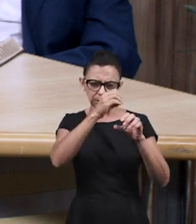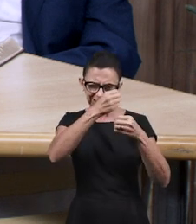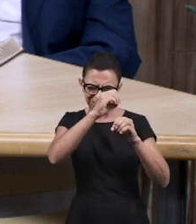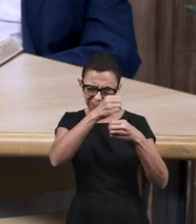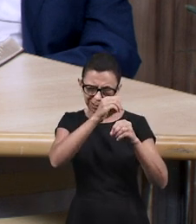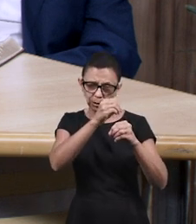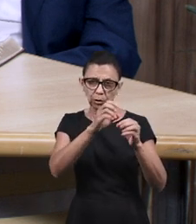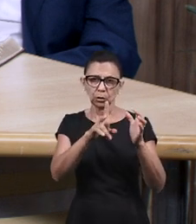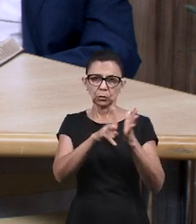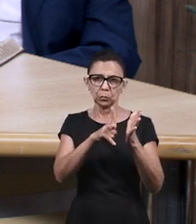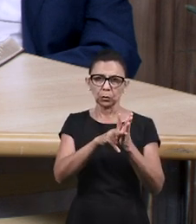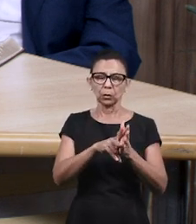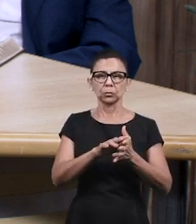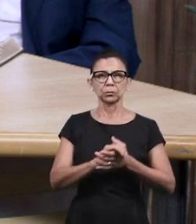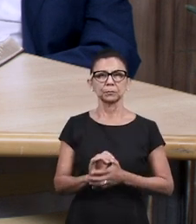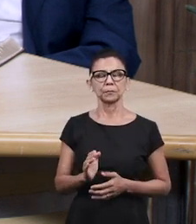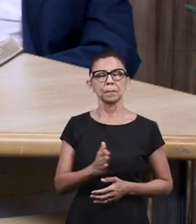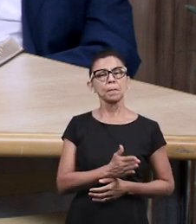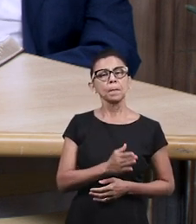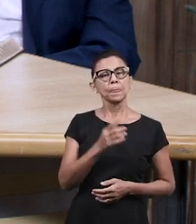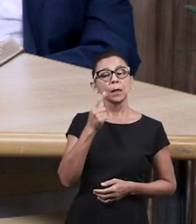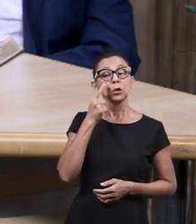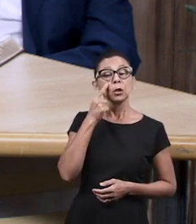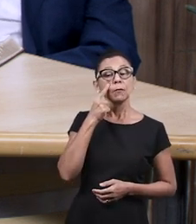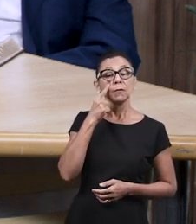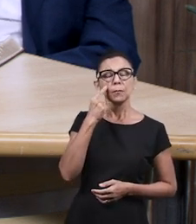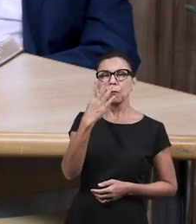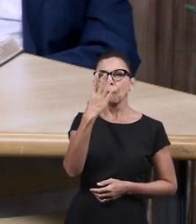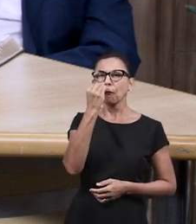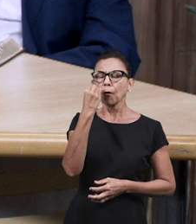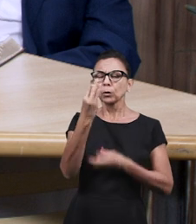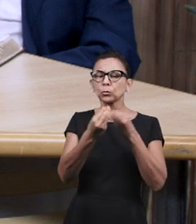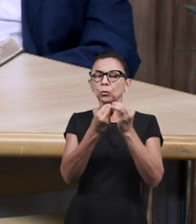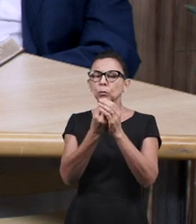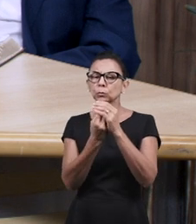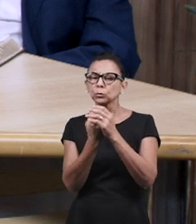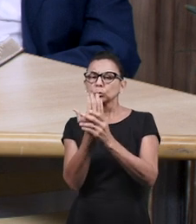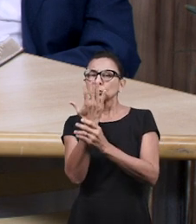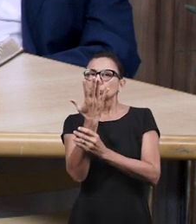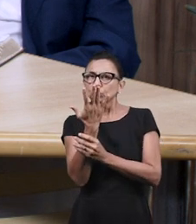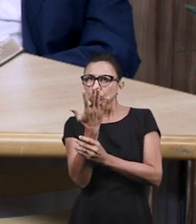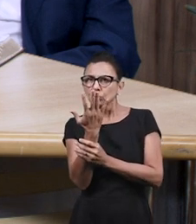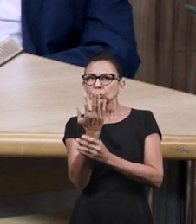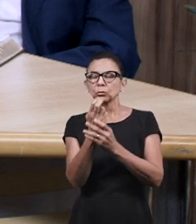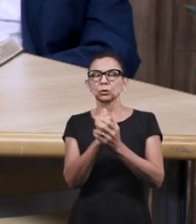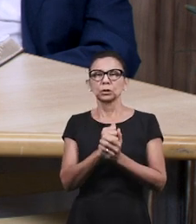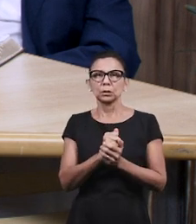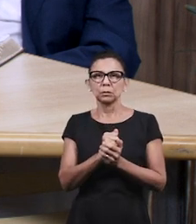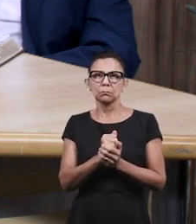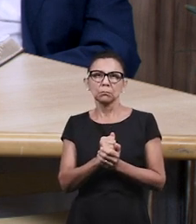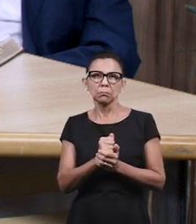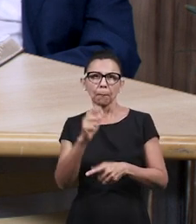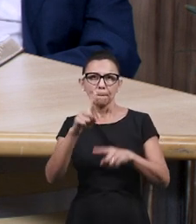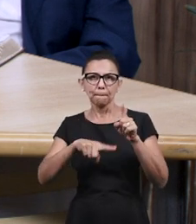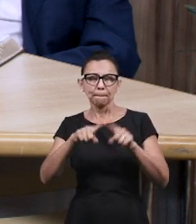colocado num produto químico, né? Num líquido químico, e uma imagem